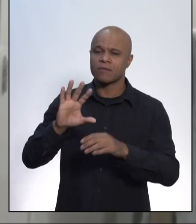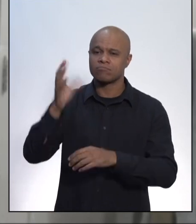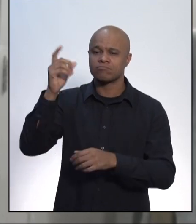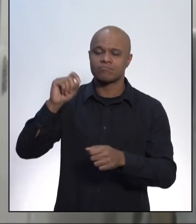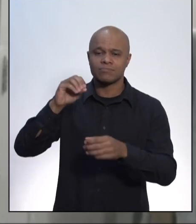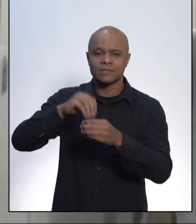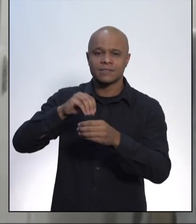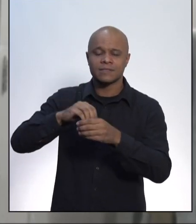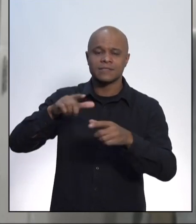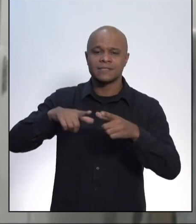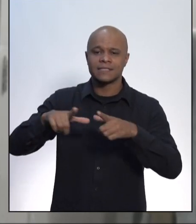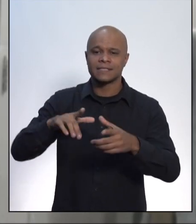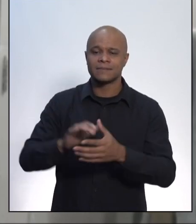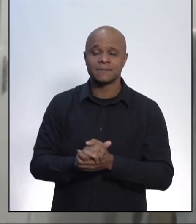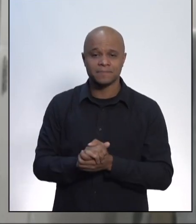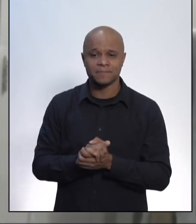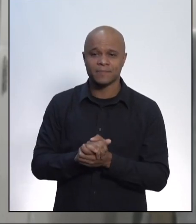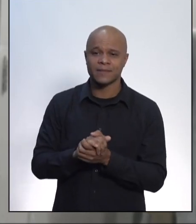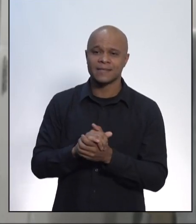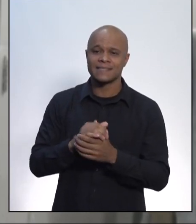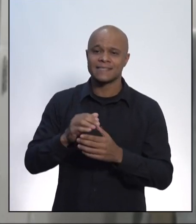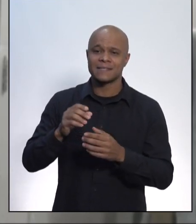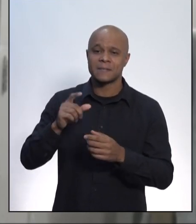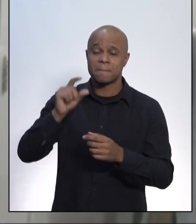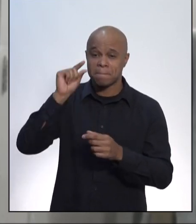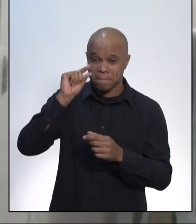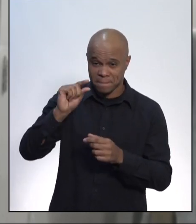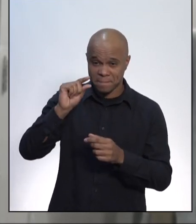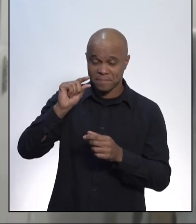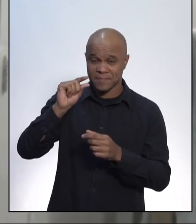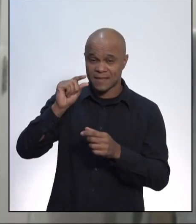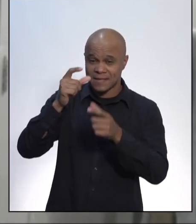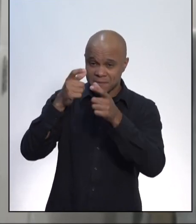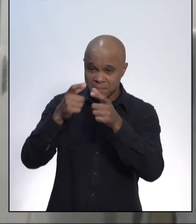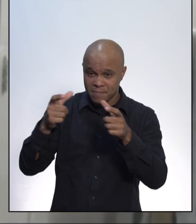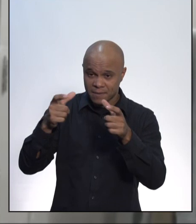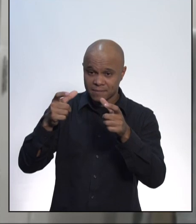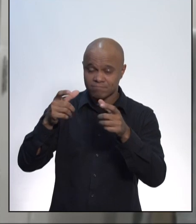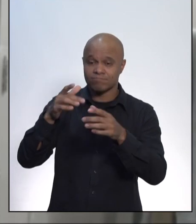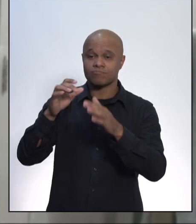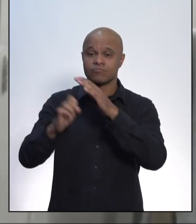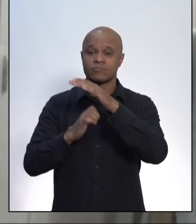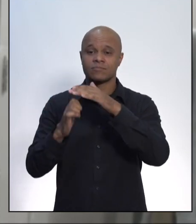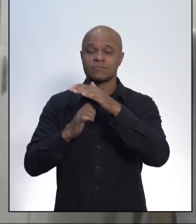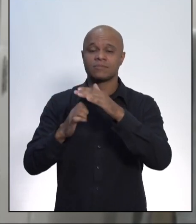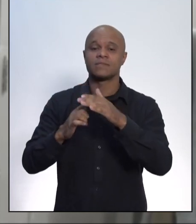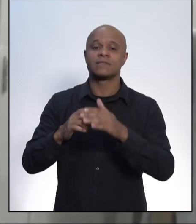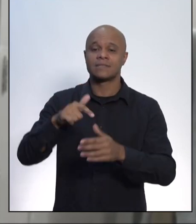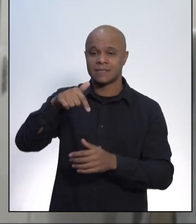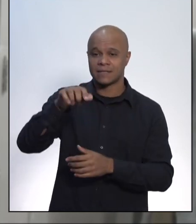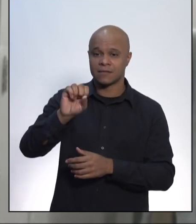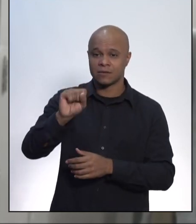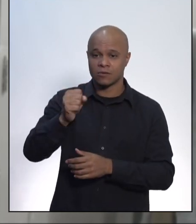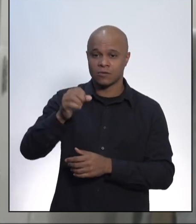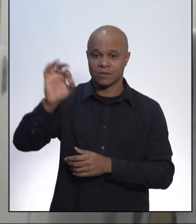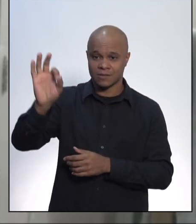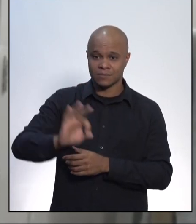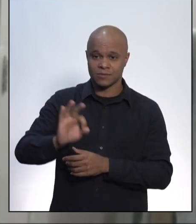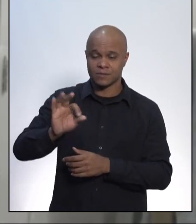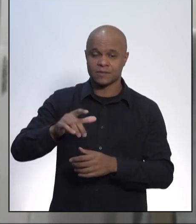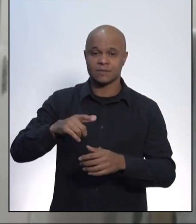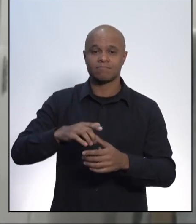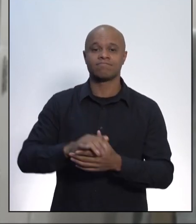trabalho, são vagas de pequenas e médias empresas. né? 78% do mercado de